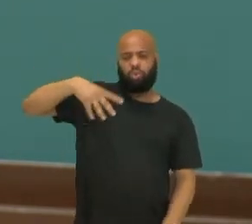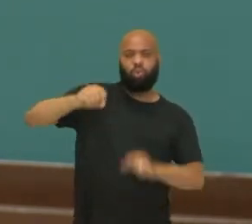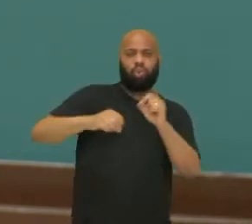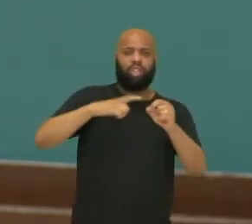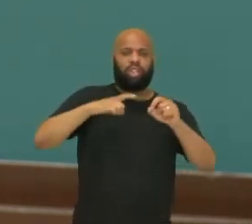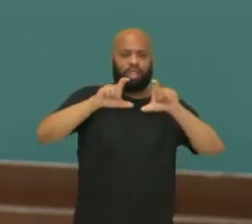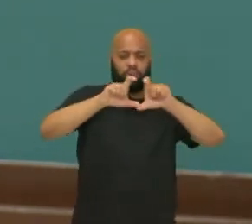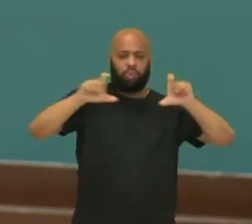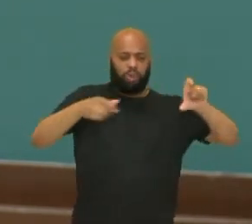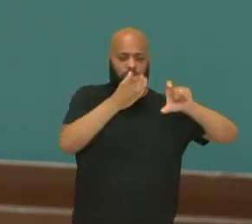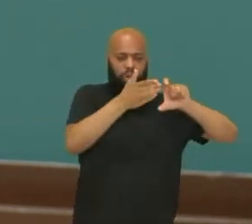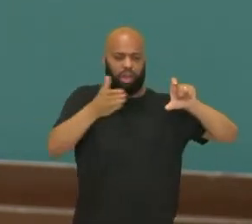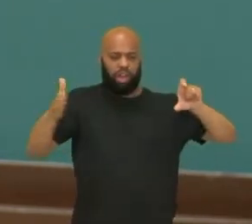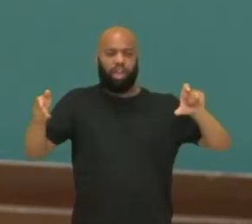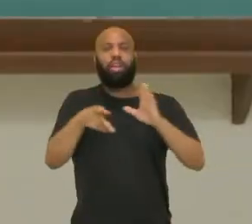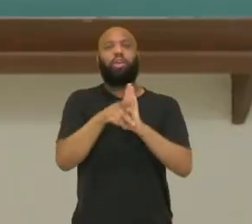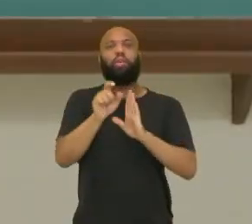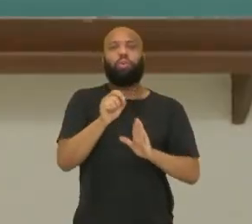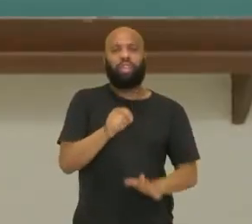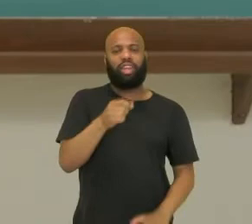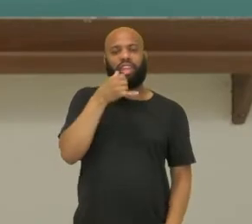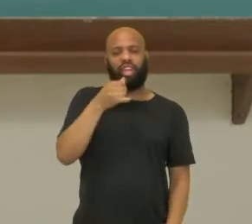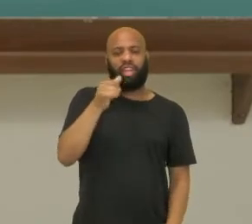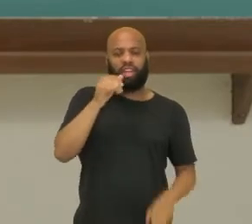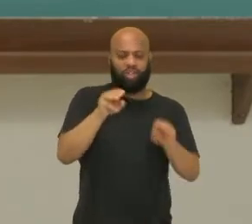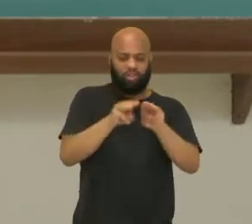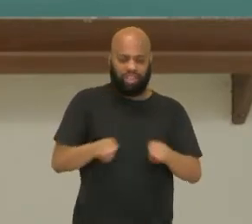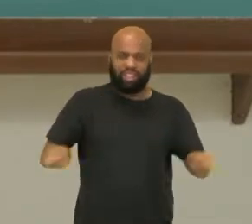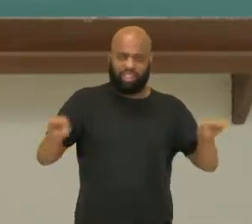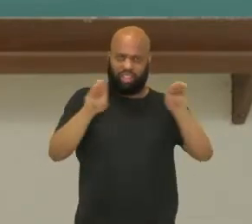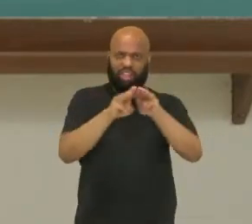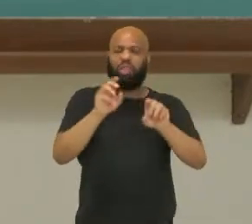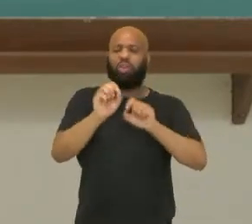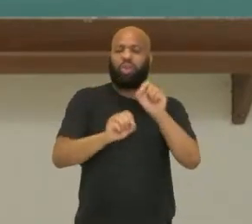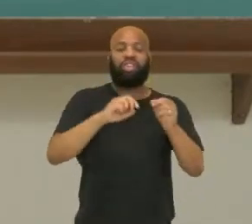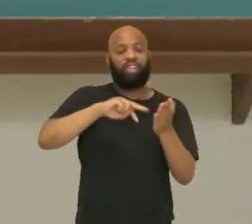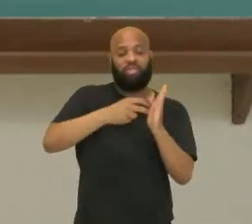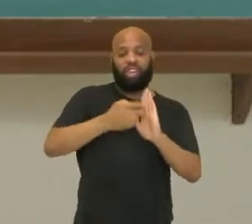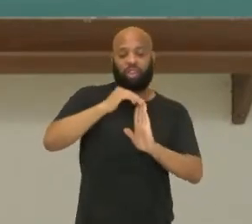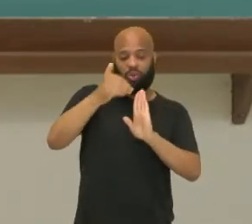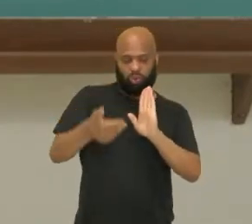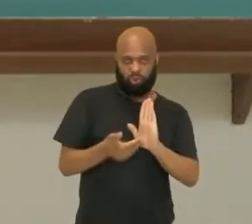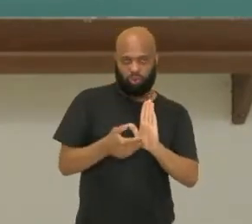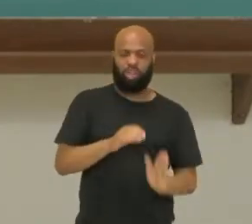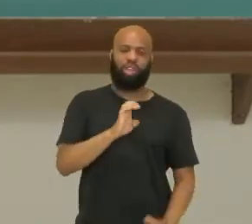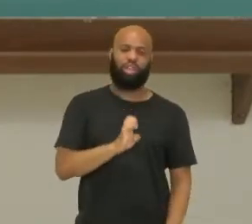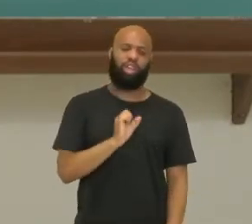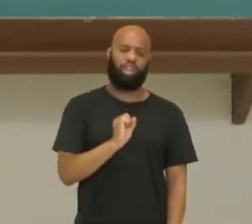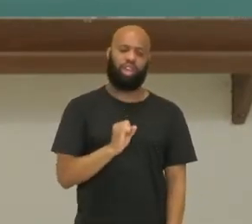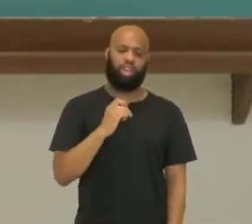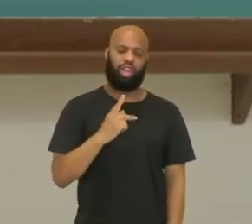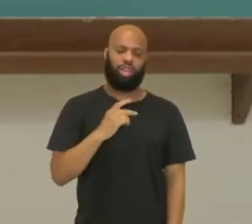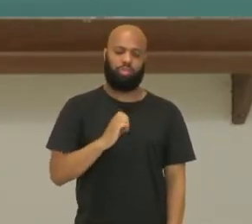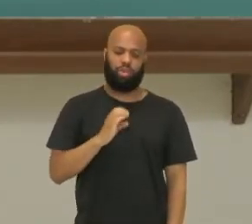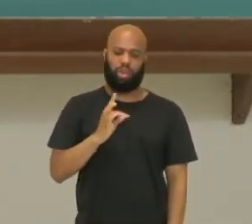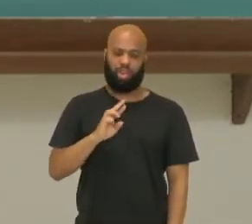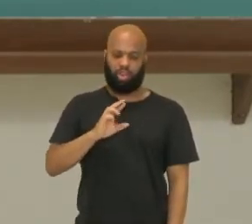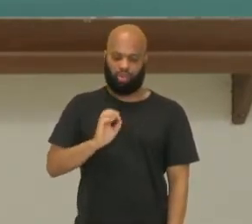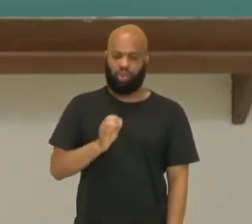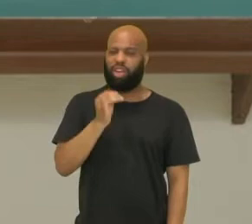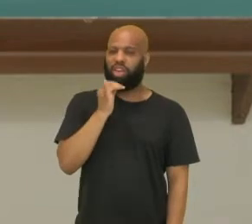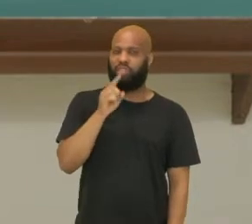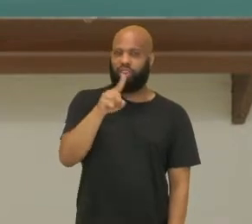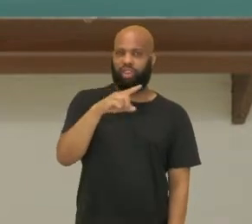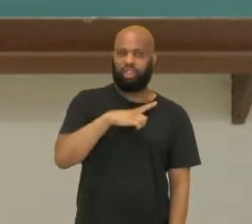espectro eletromagnético. Espectro, caro estudante, é o todo. Quando você pega lá, por exemplo, uma onda eletromagnética,